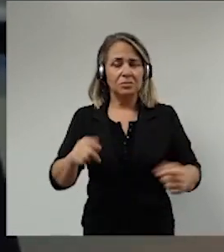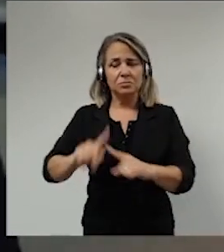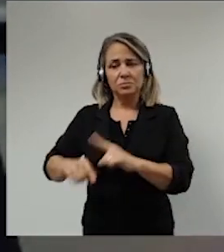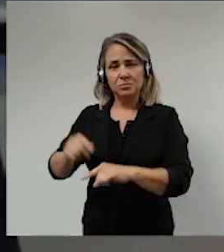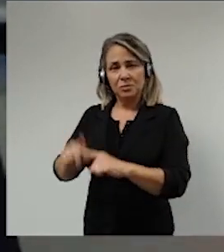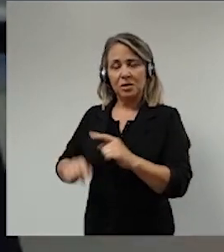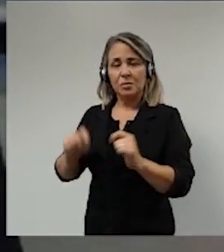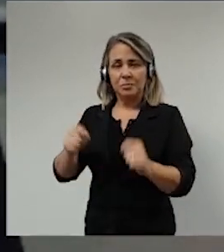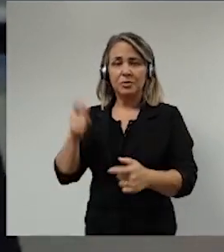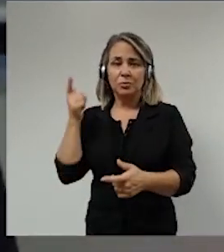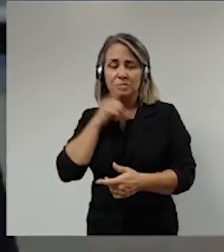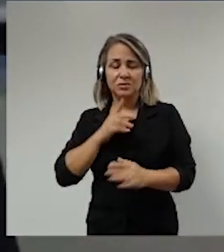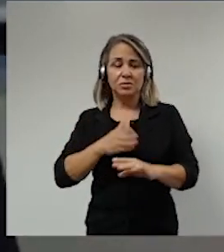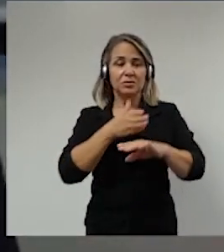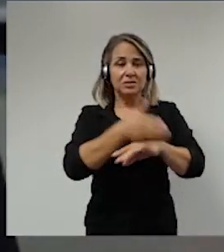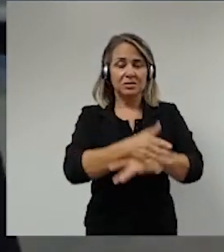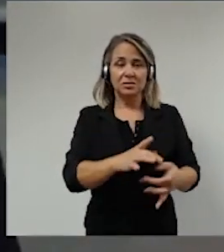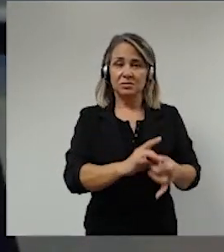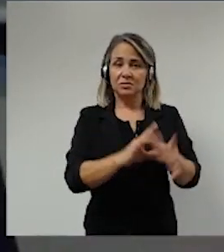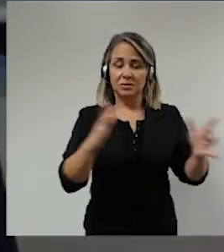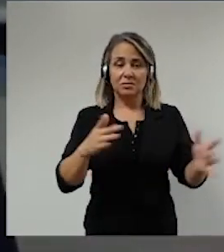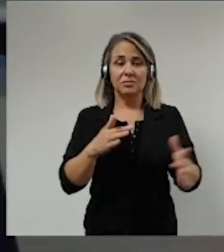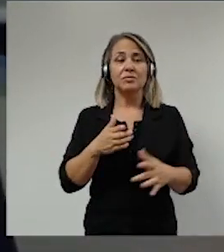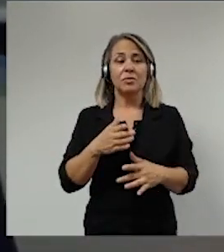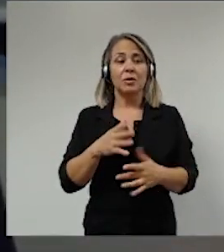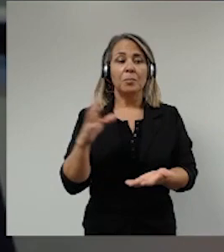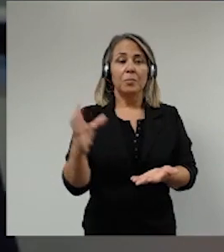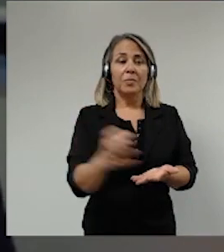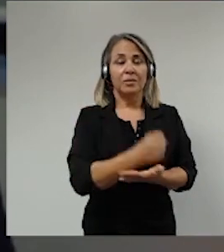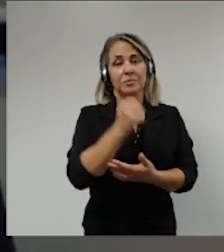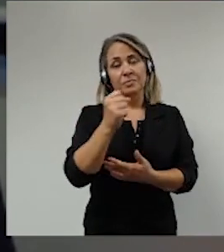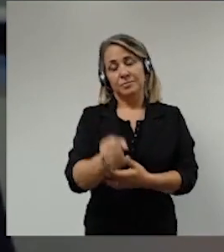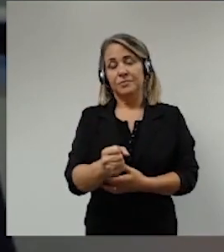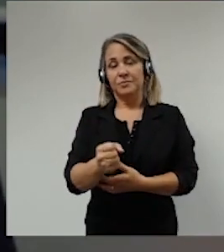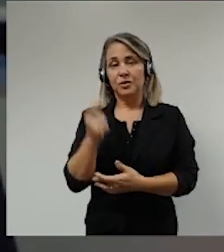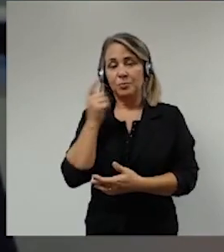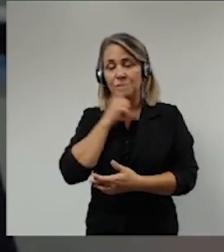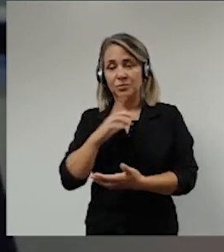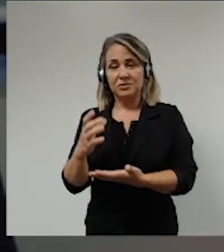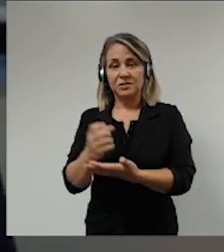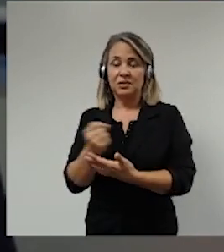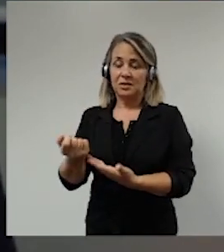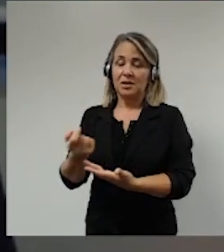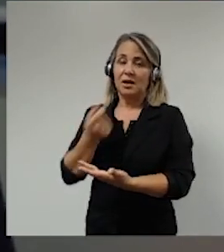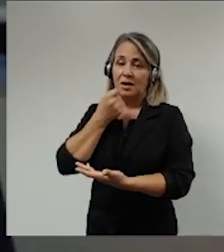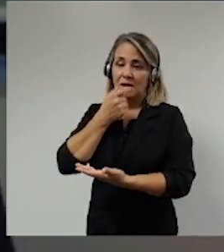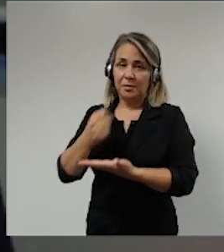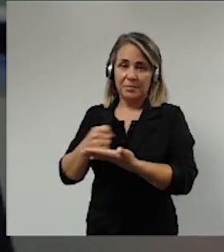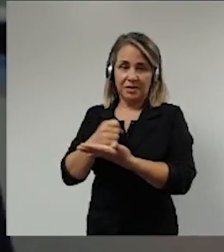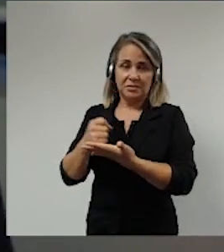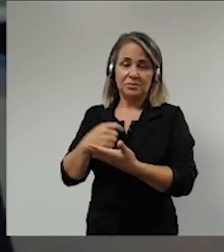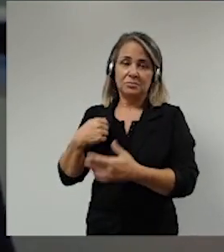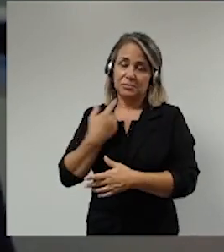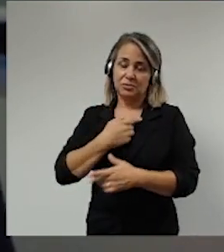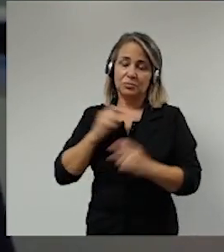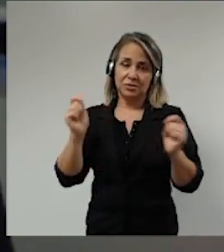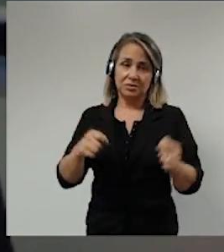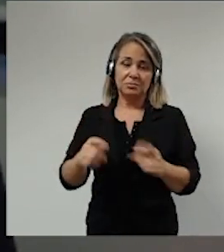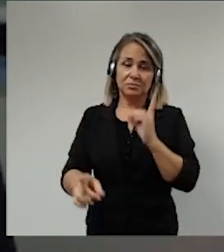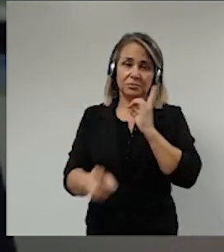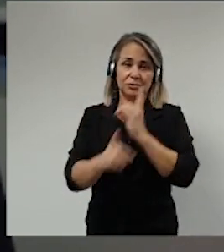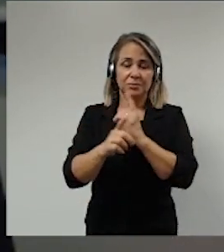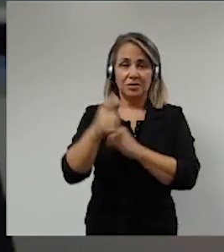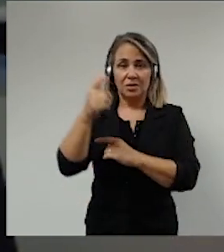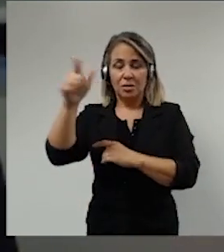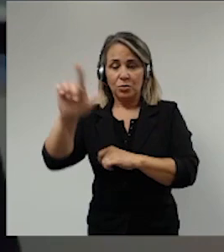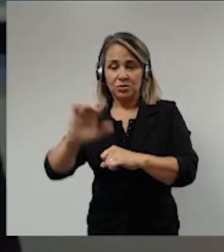pleno a medicamentos e precisamos nos lembrar que, sem inovações na área farmacêutica, estaremos, então, a descoberto na